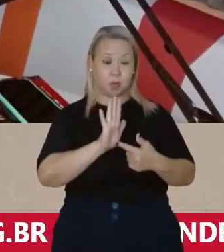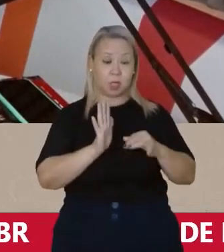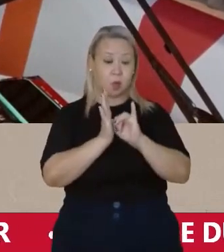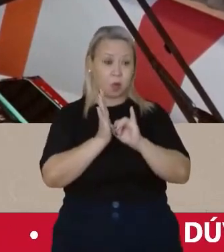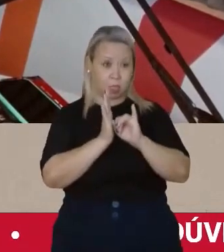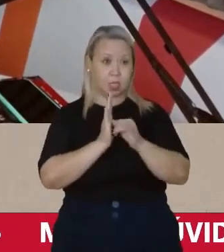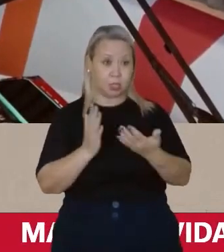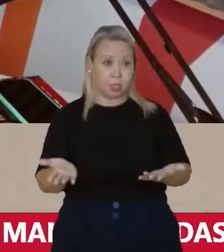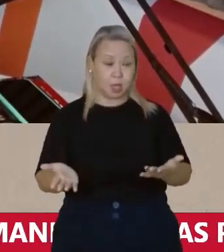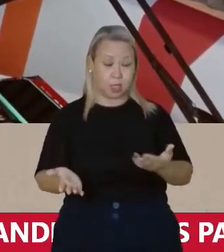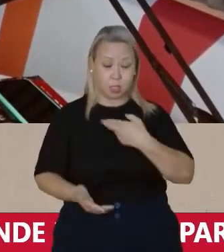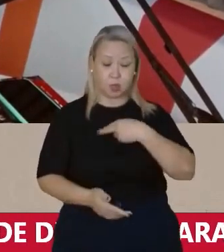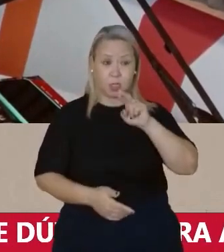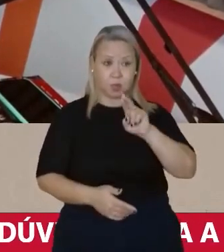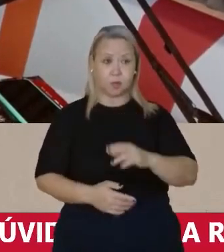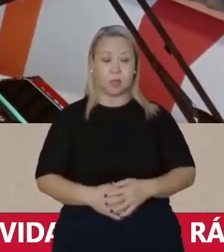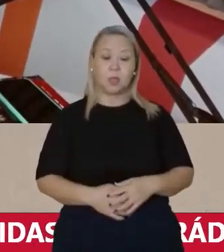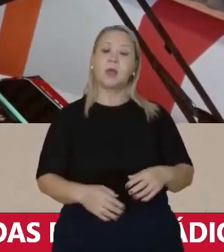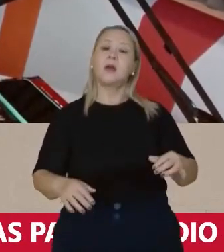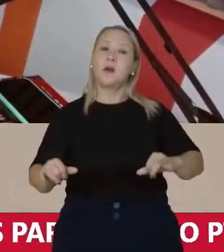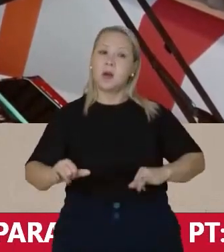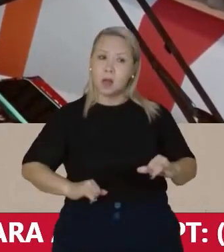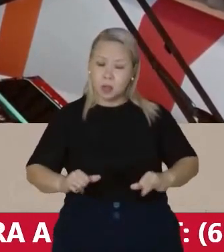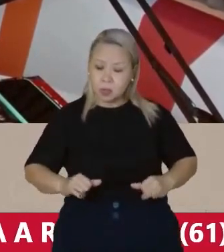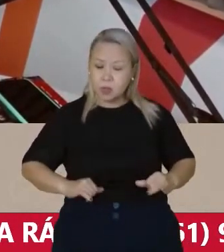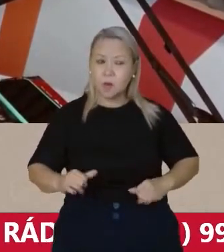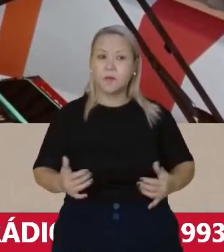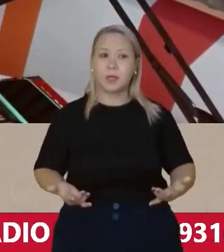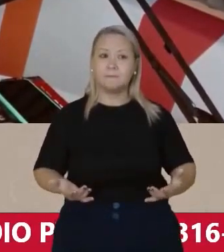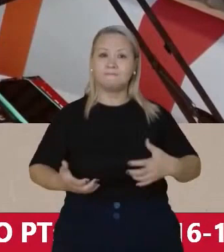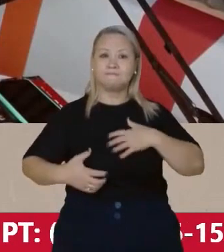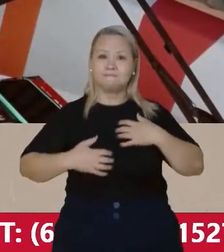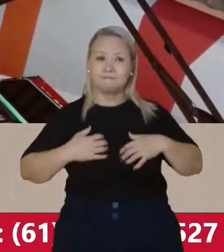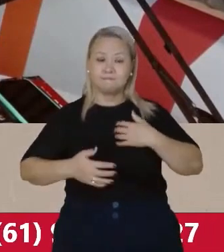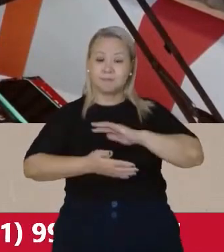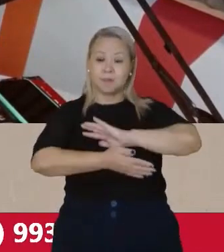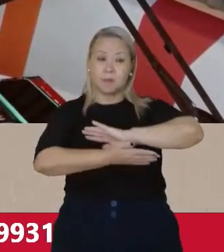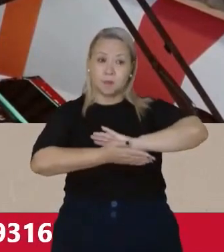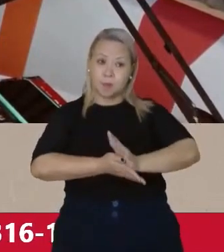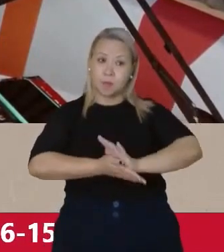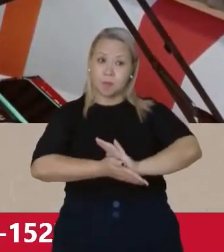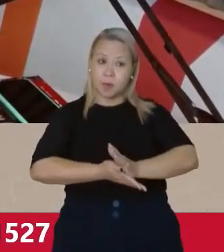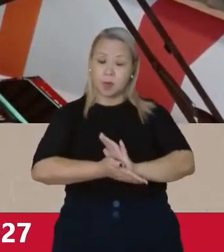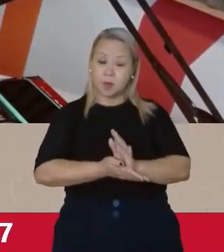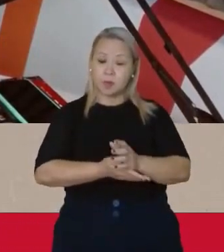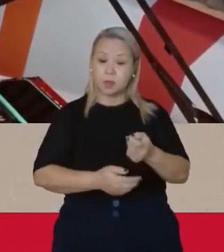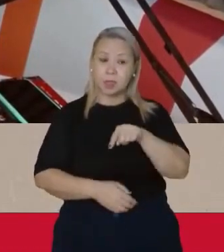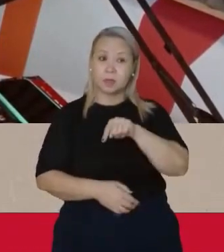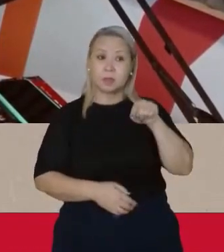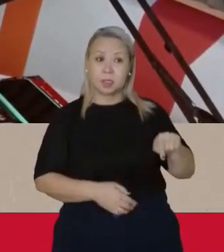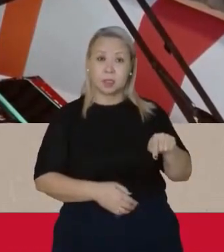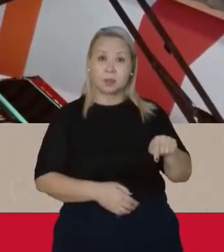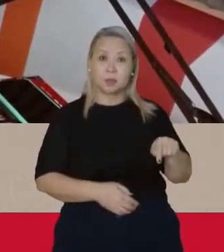mas já sofri intolerância de sair no jornal. aqui mesmo no bairro, com uma criança